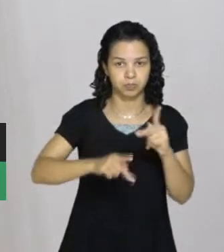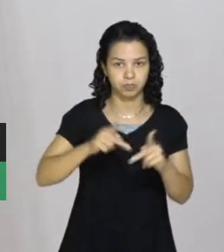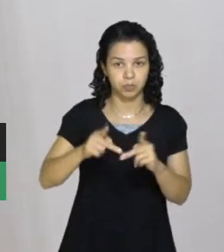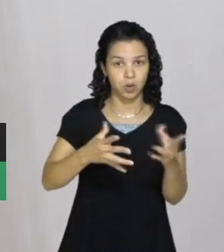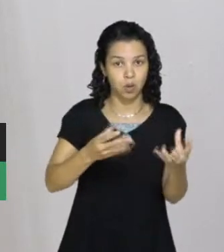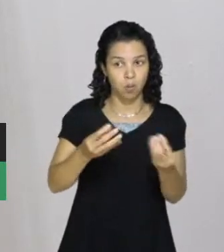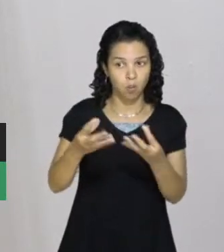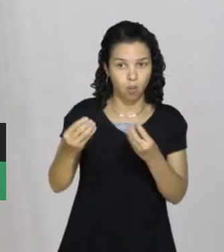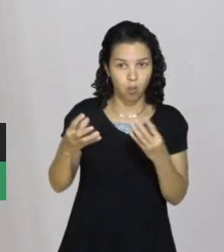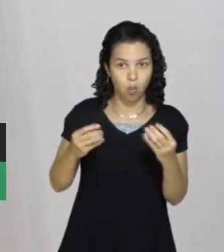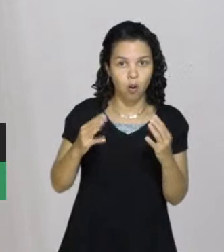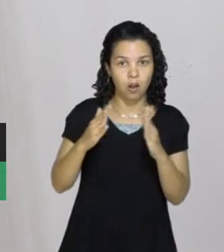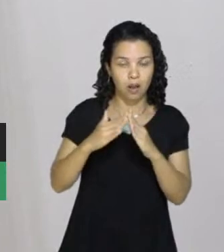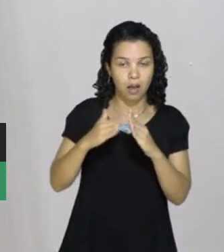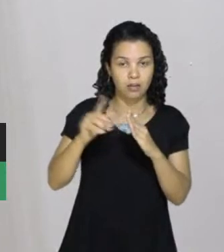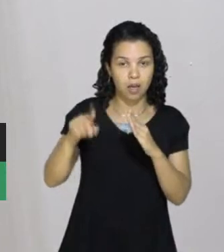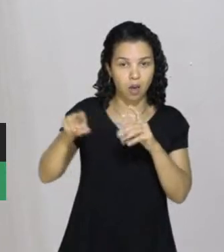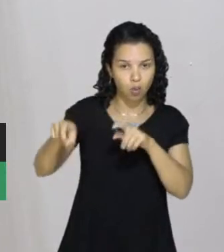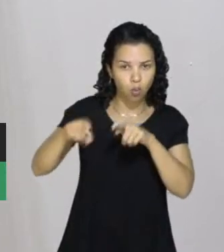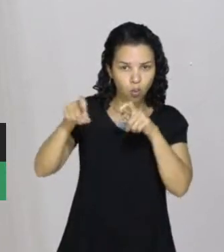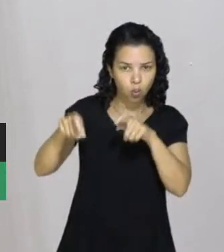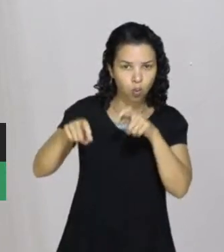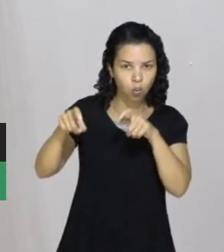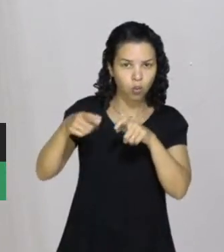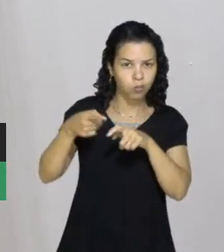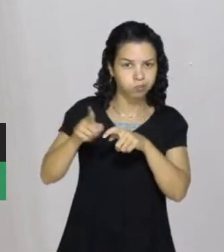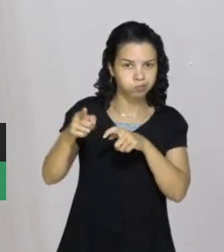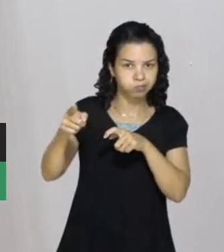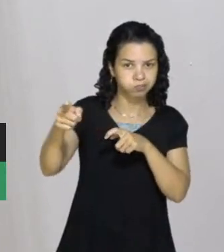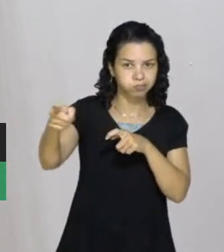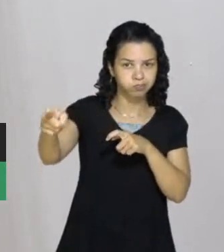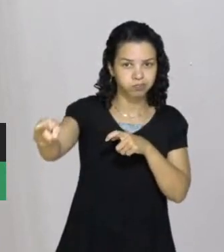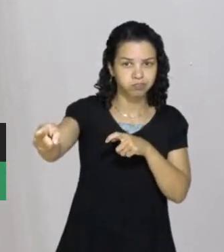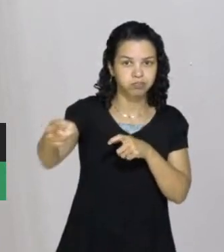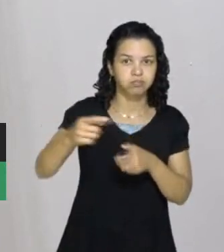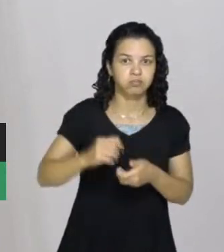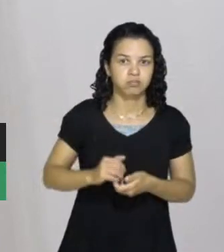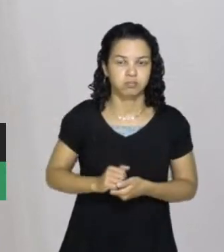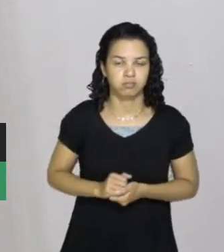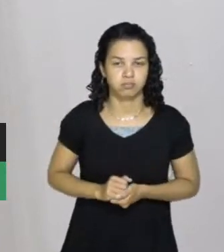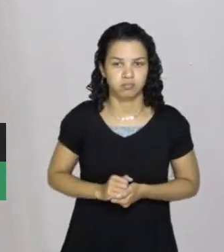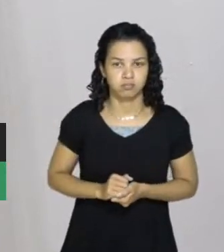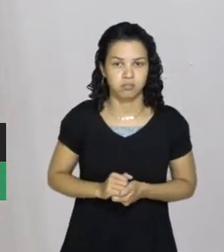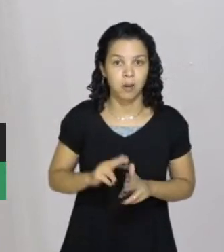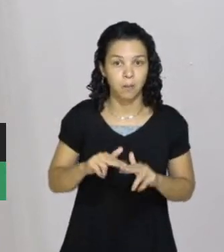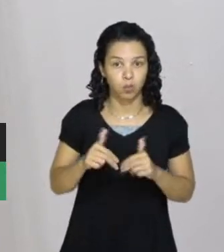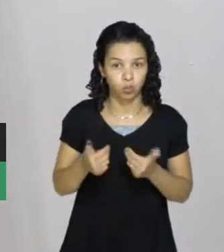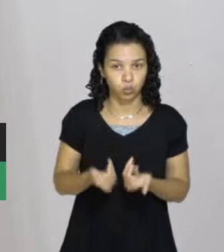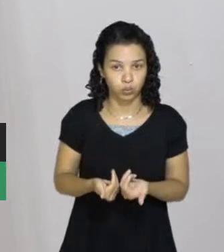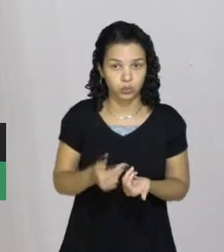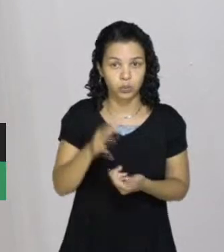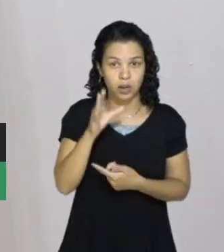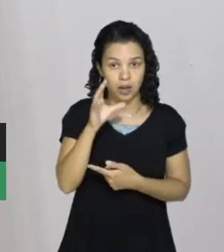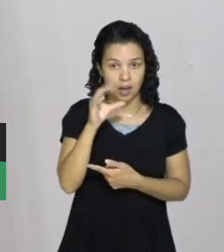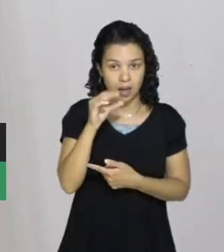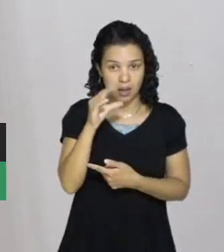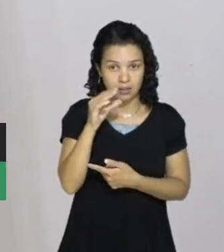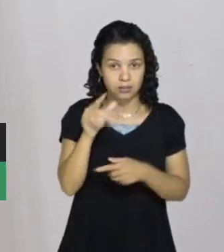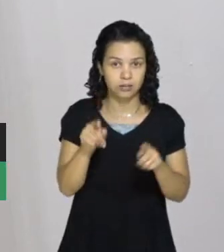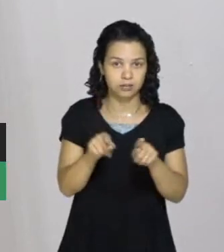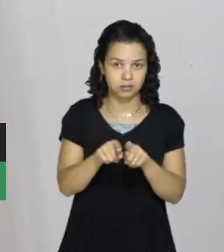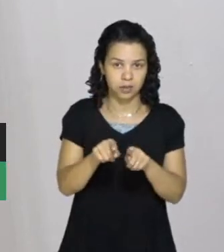rural. Diante deste cenário, tanto a Casam quanto as prefeituras